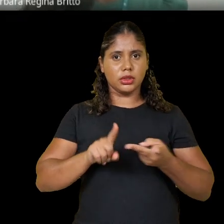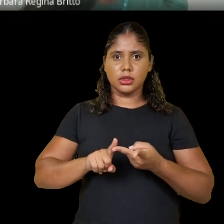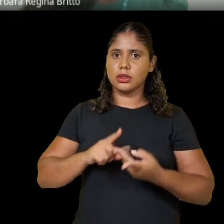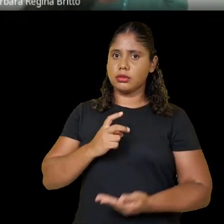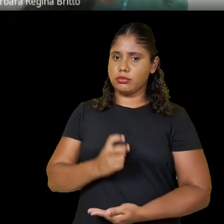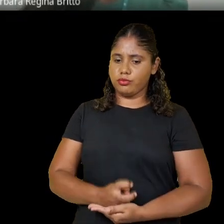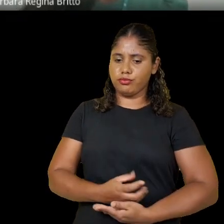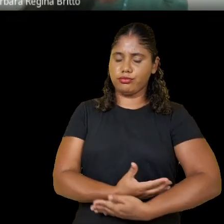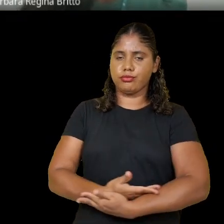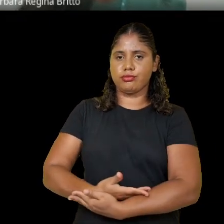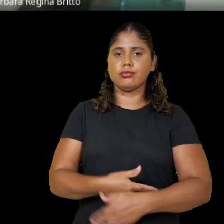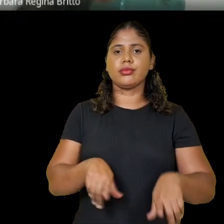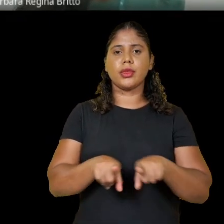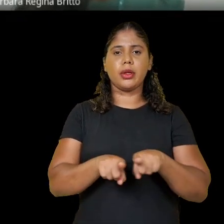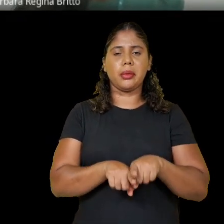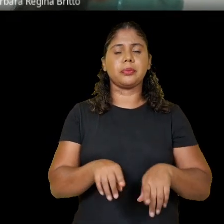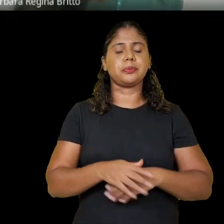feto.